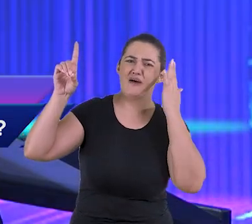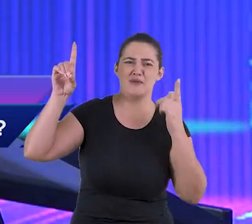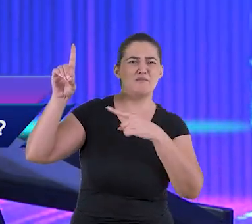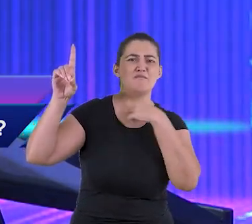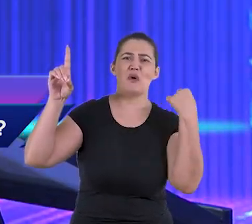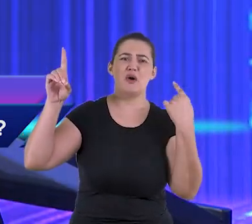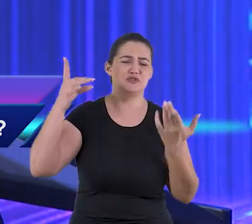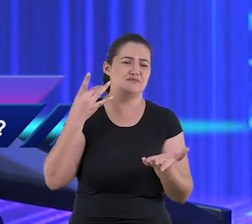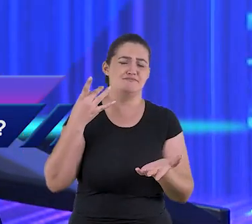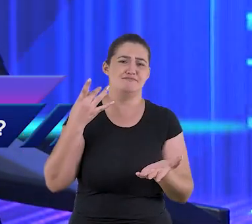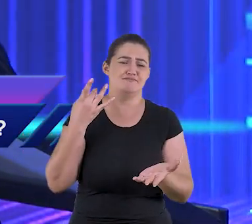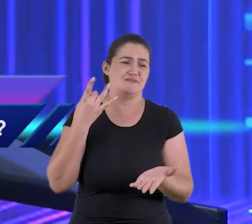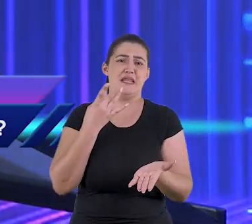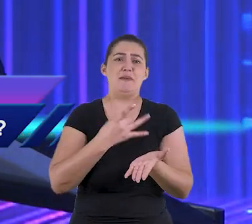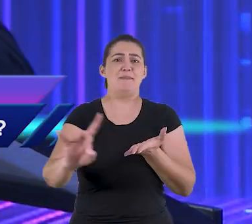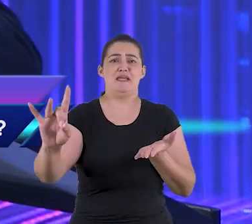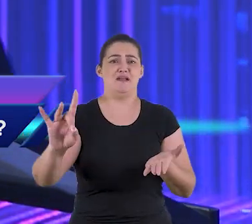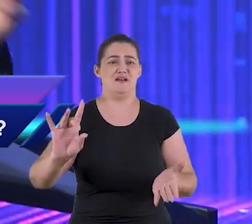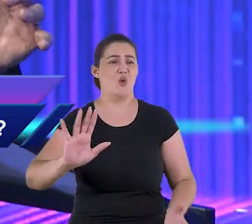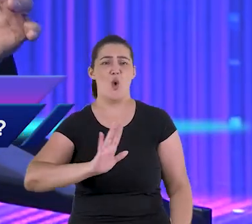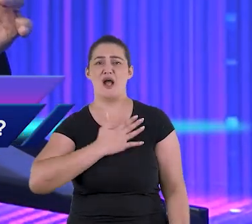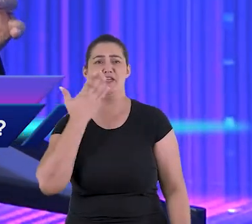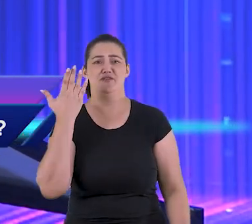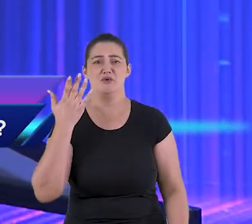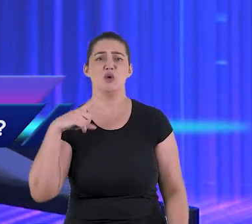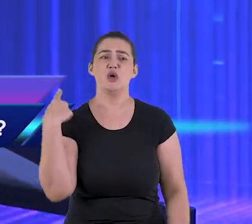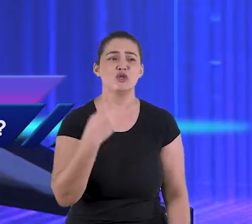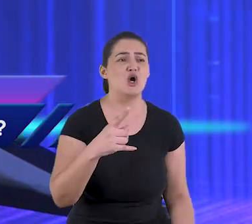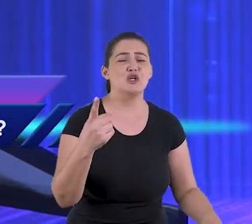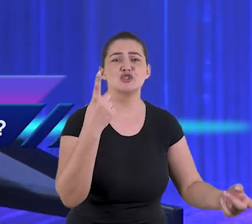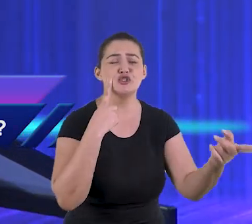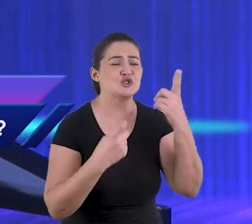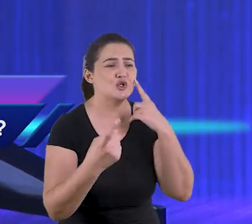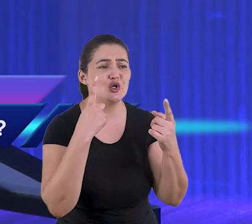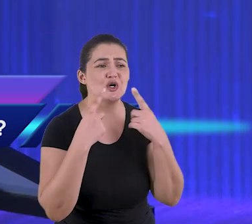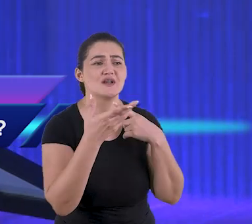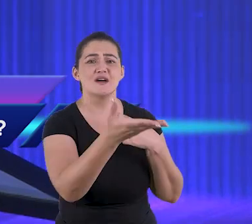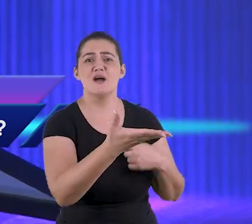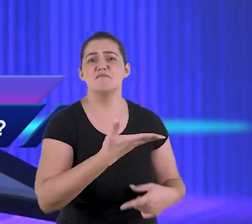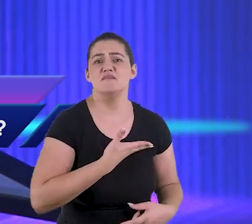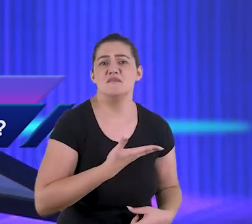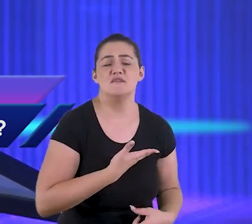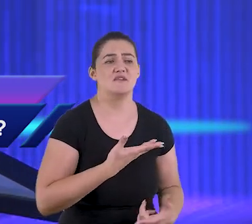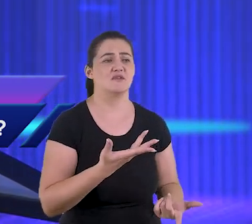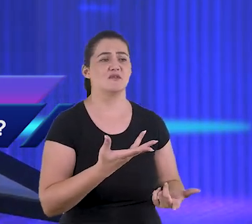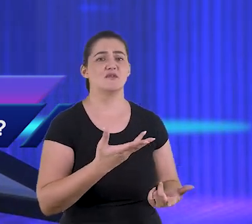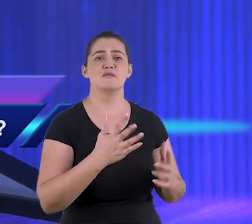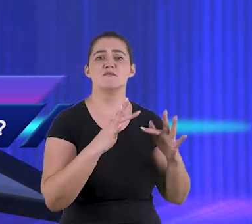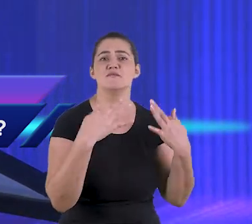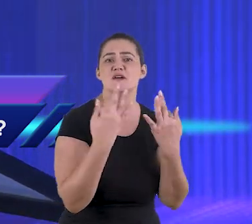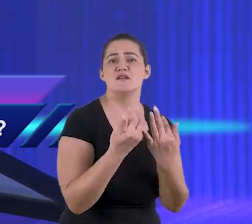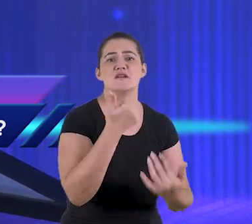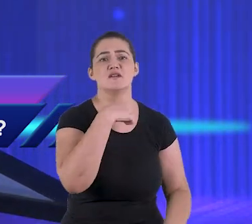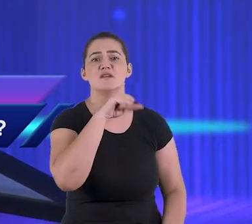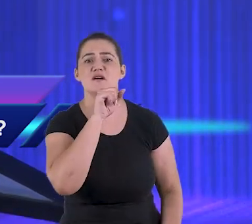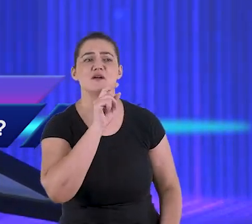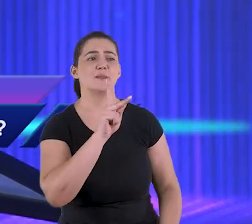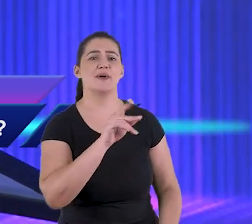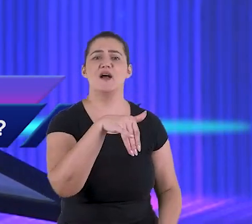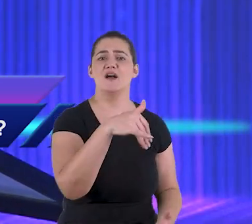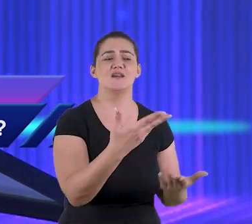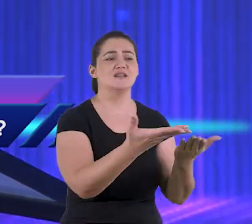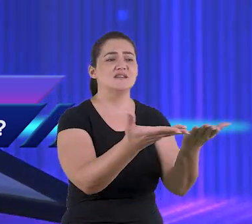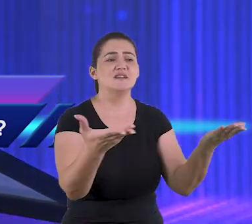sabe que a morte nos causa estragos irreparáveis. Nós choramos perdas de pessoas